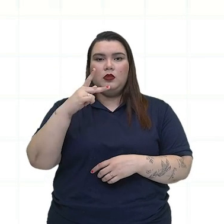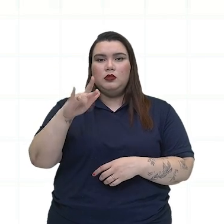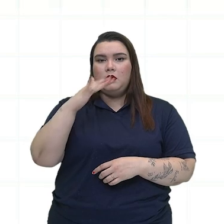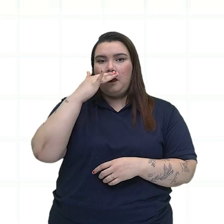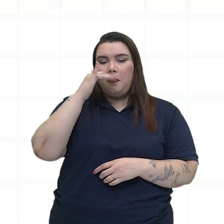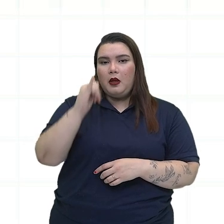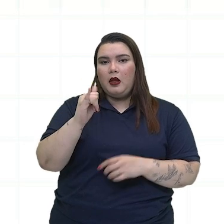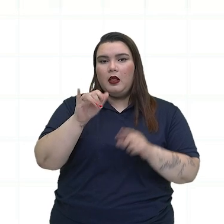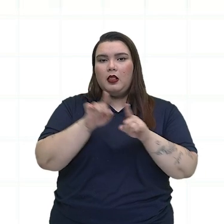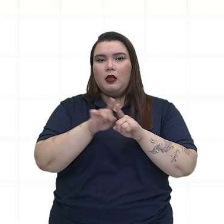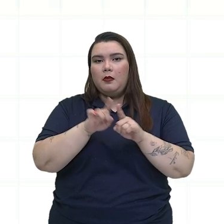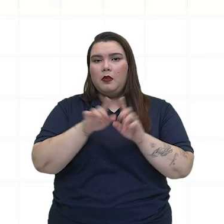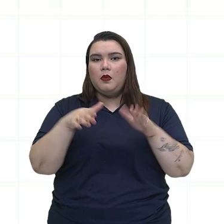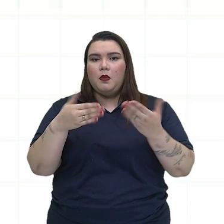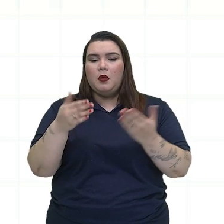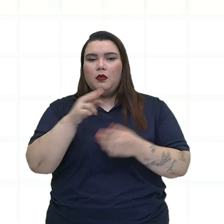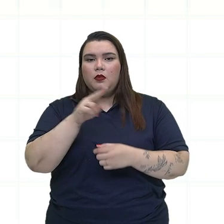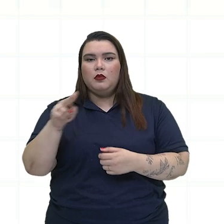seus pais? Então, vou colocar aqui, ó.